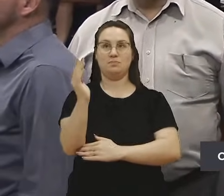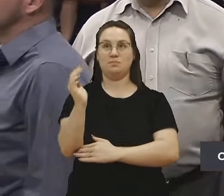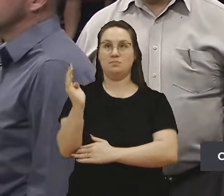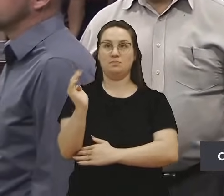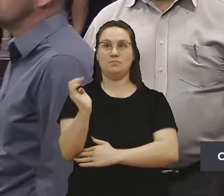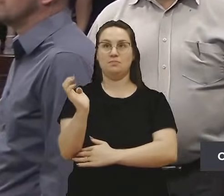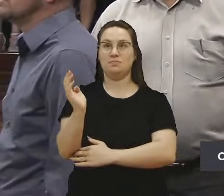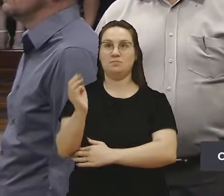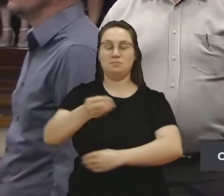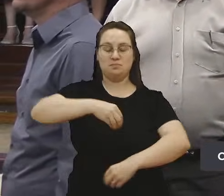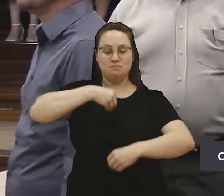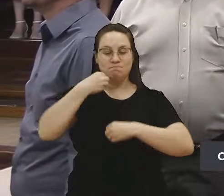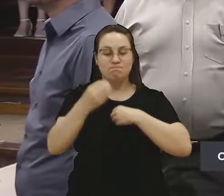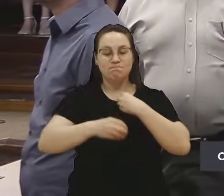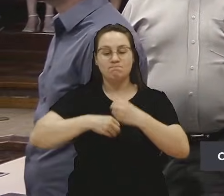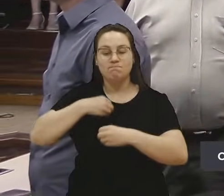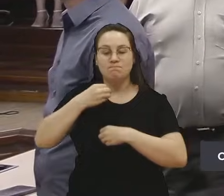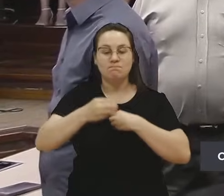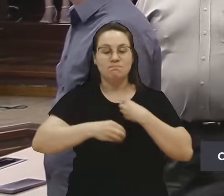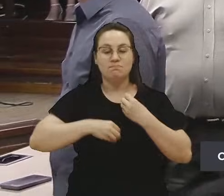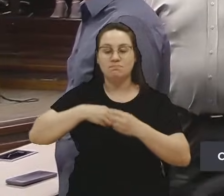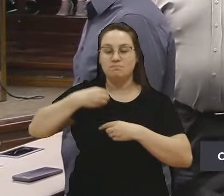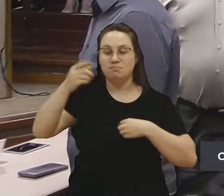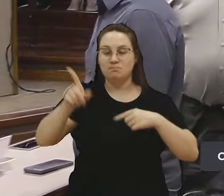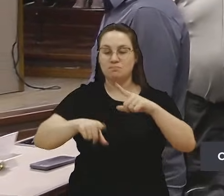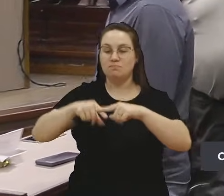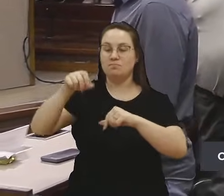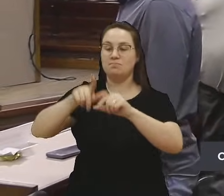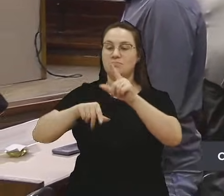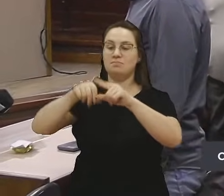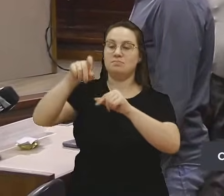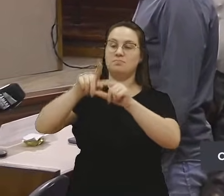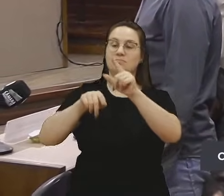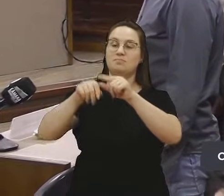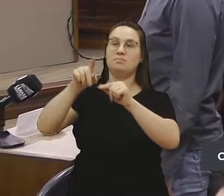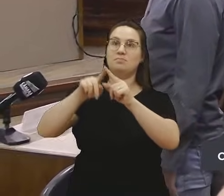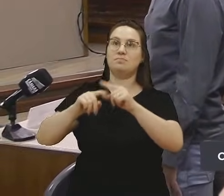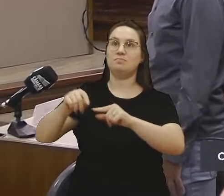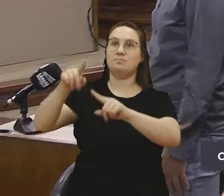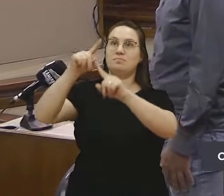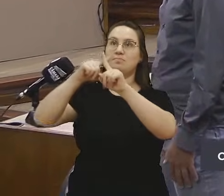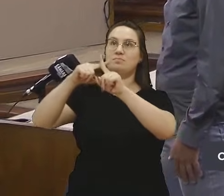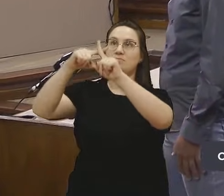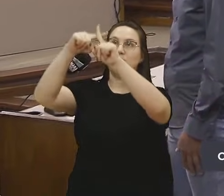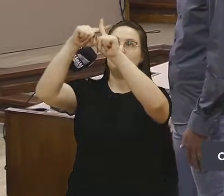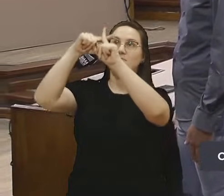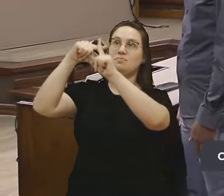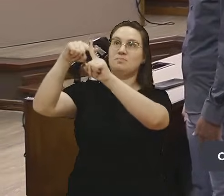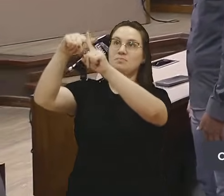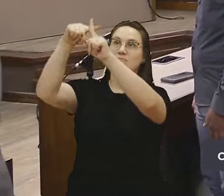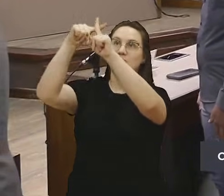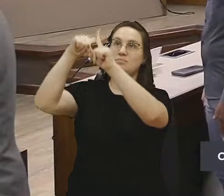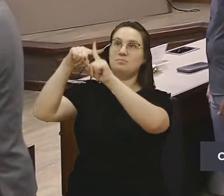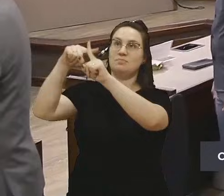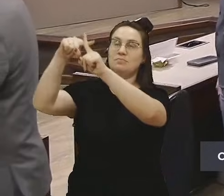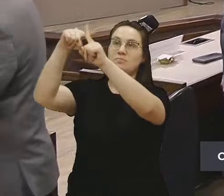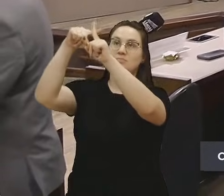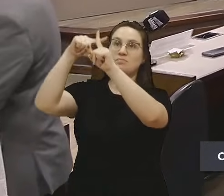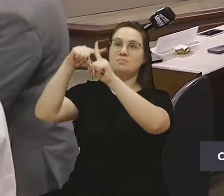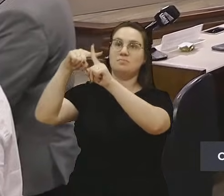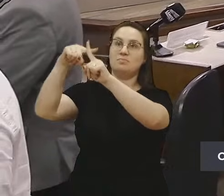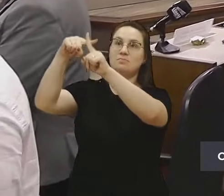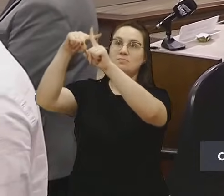sonho imenso, raio vívido, de amor e de esperança a terra desce. Sem